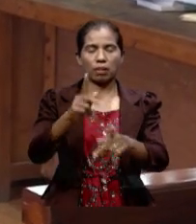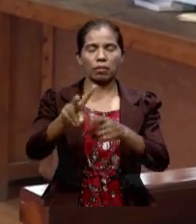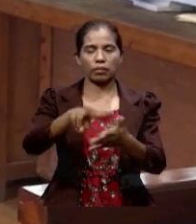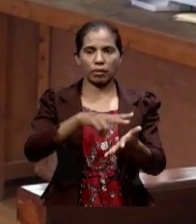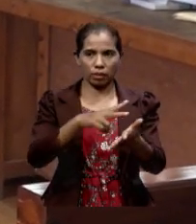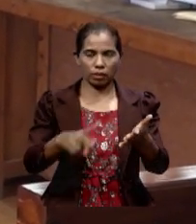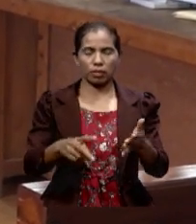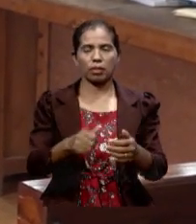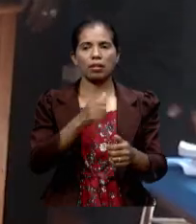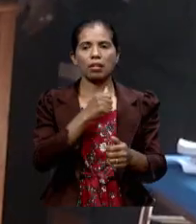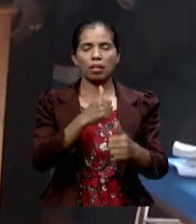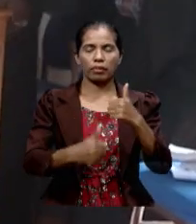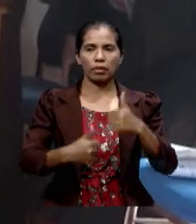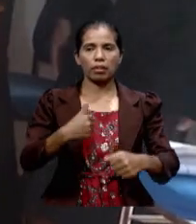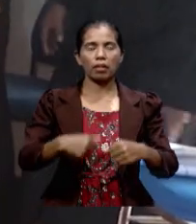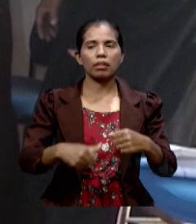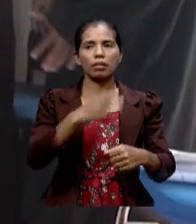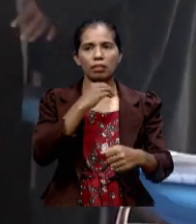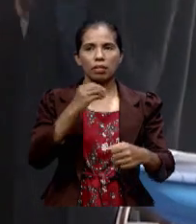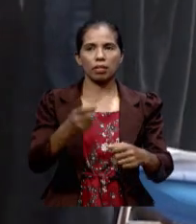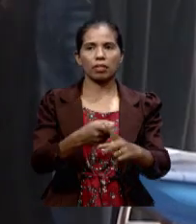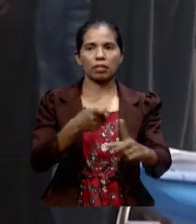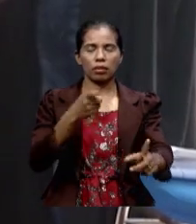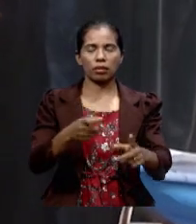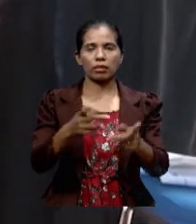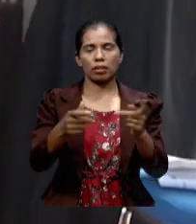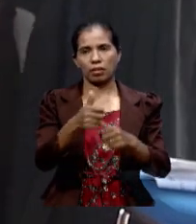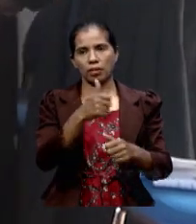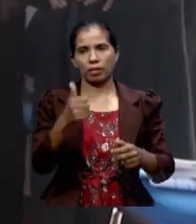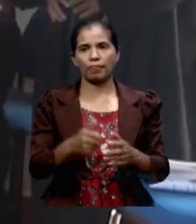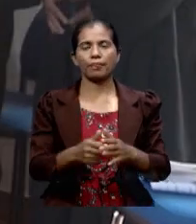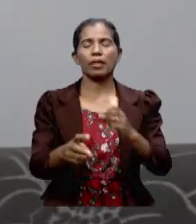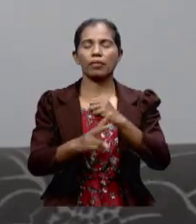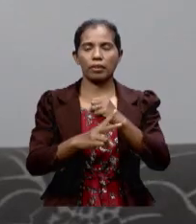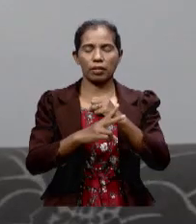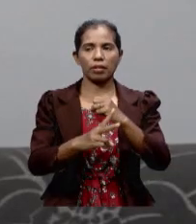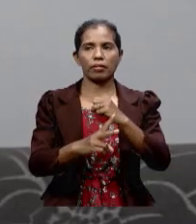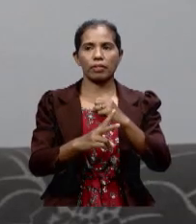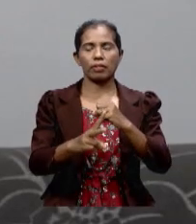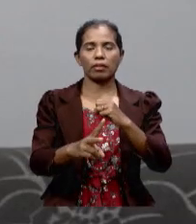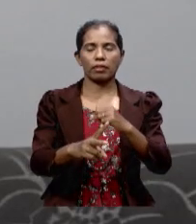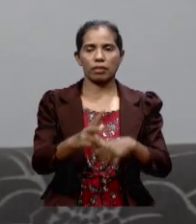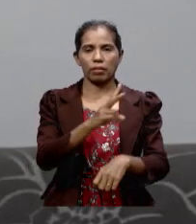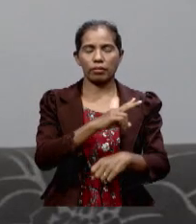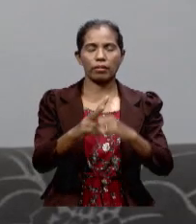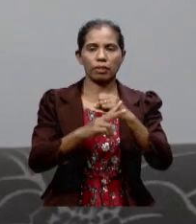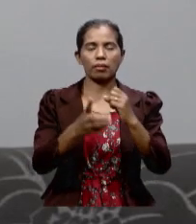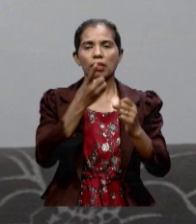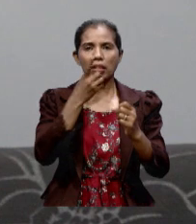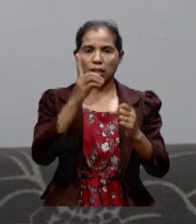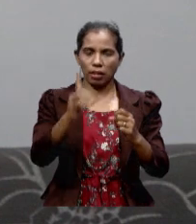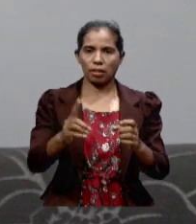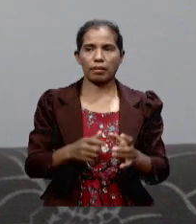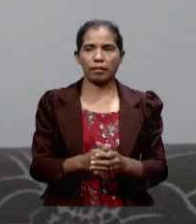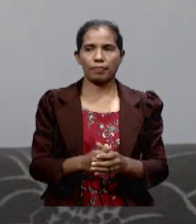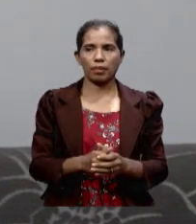ne advogado desconfia e intervenção husi parte balum. Vítima sira mak declara duni e ao mesmo tempo te vítima ser ne be que